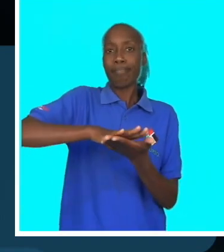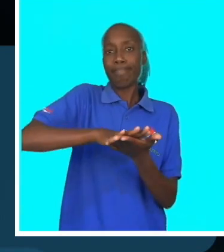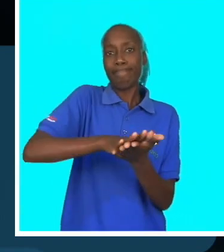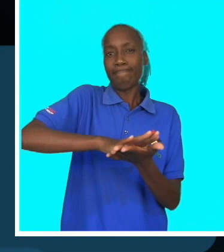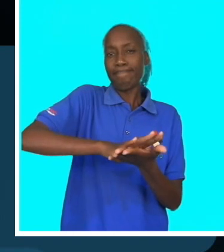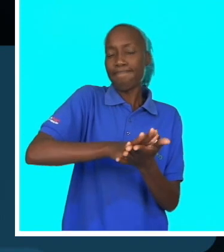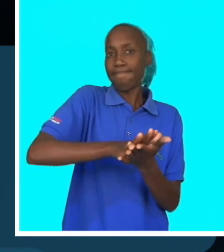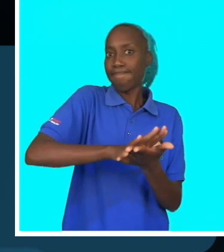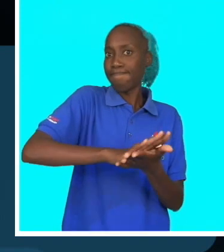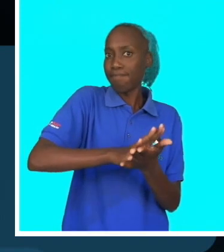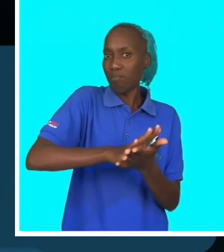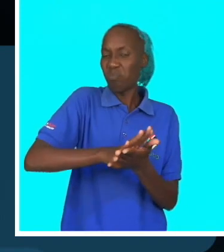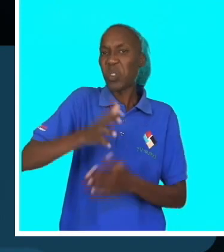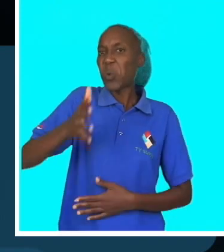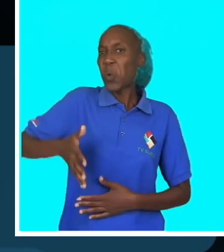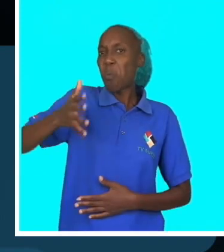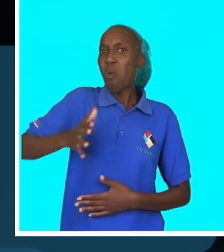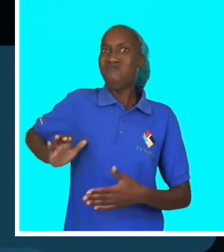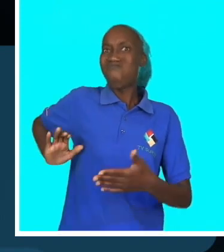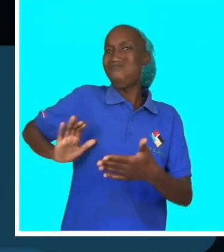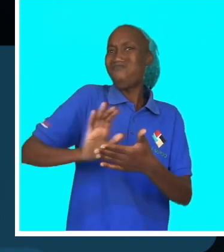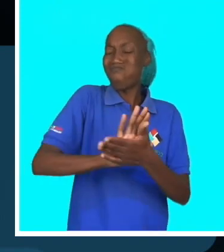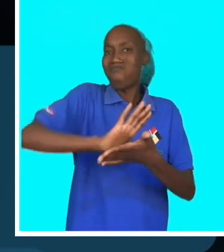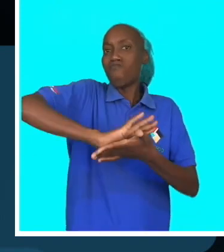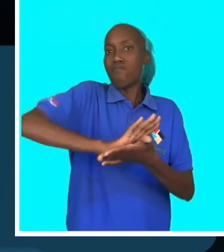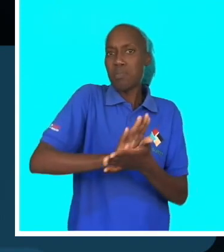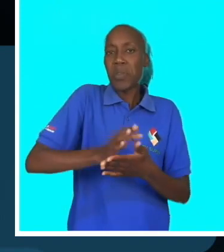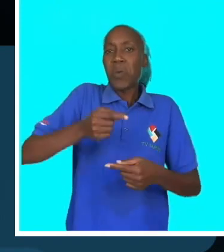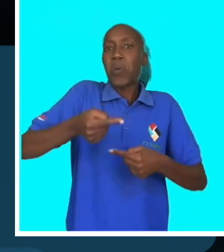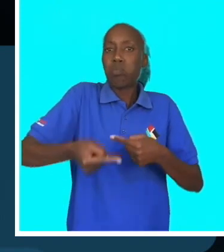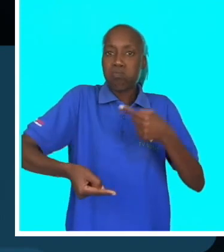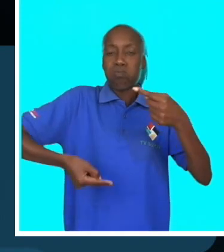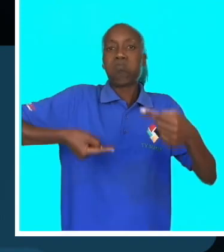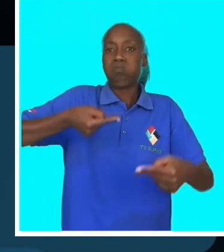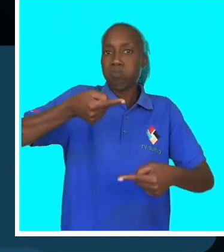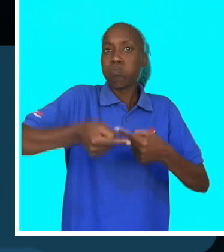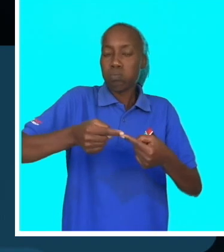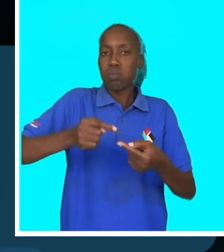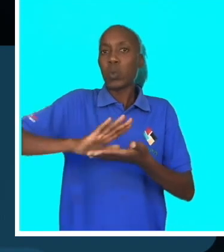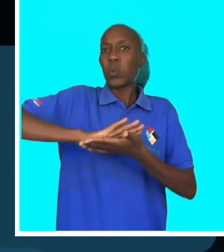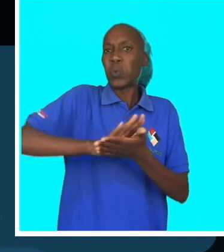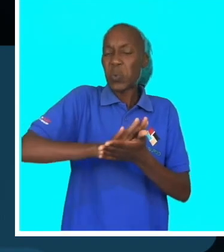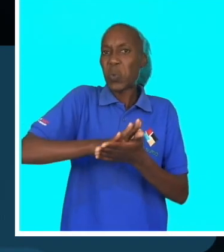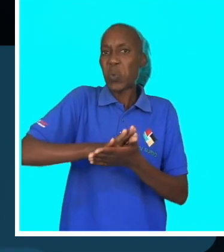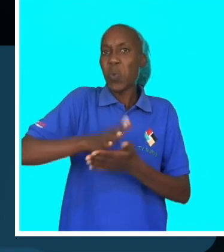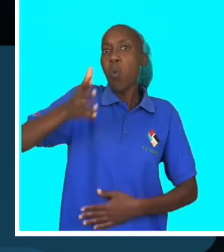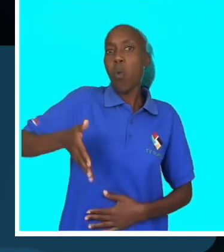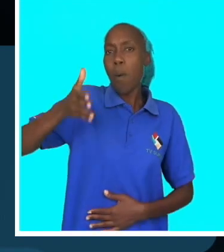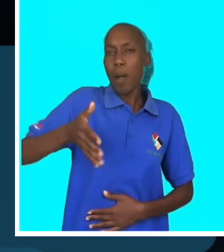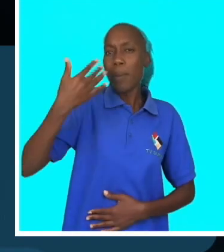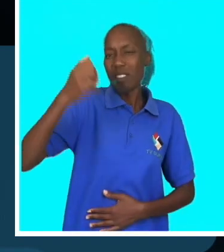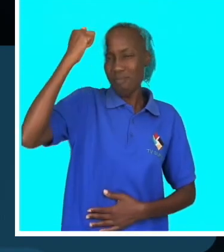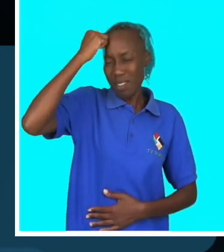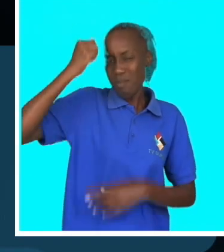mesmo, bateu-me de frente e fiquei a rolar embaixo do metro, mas durante esse tempo todo eu estava consciente.